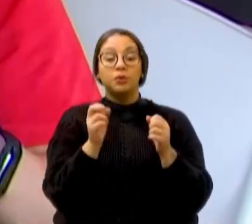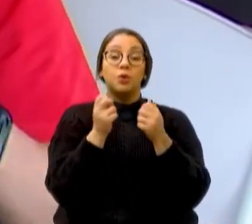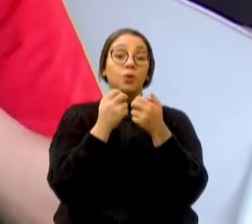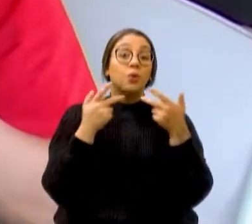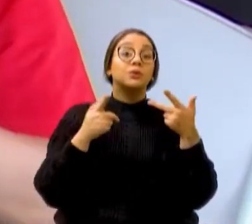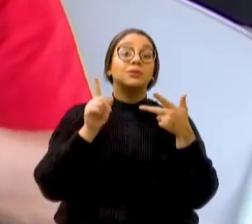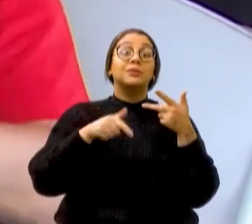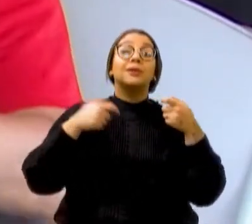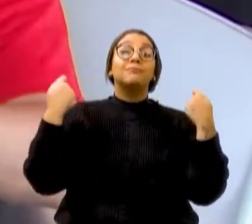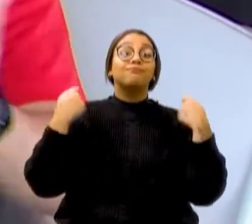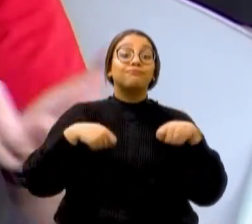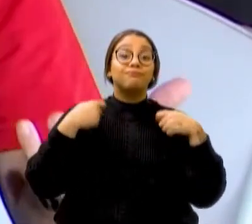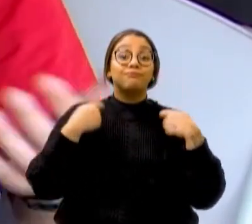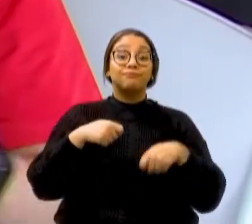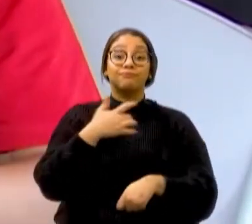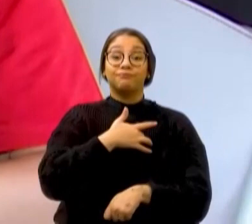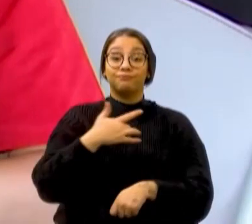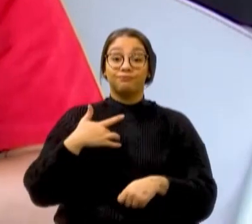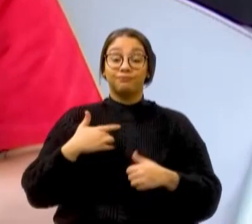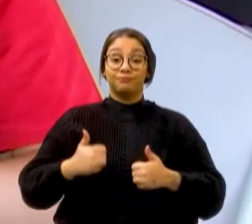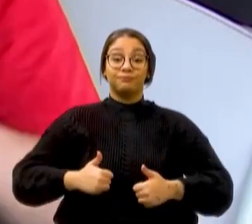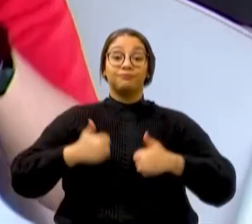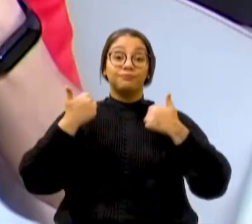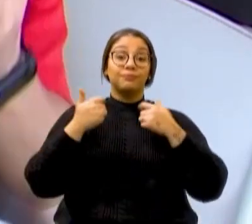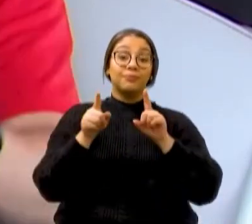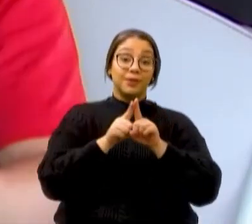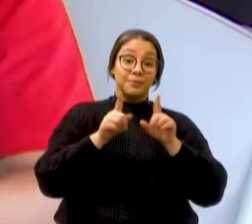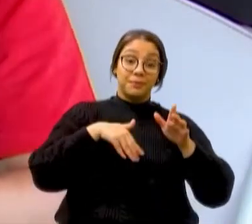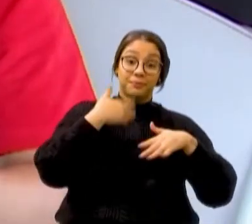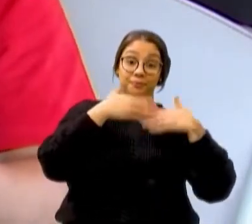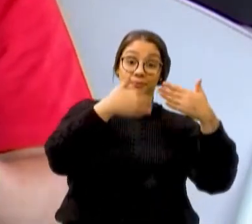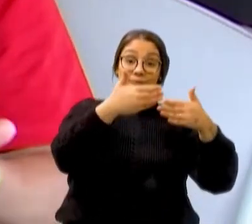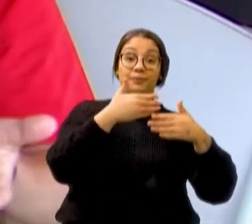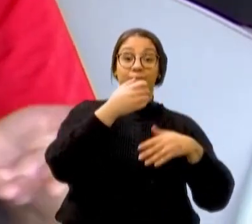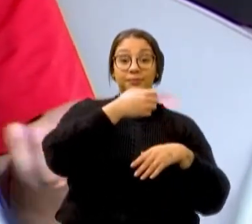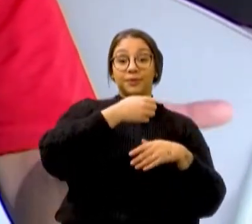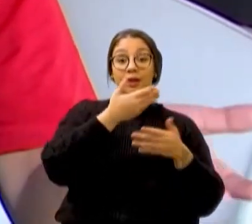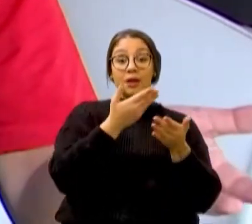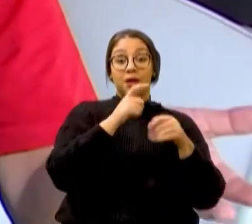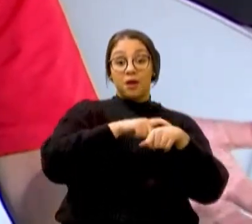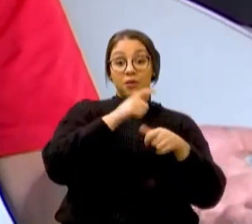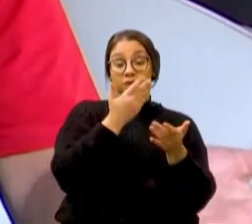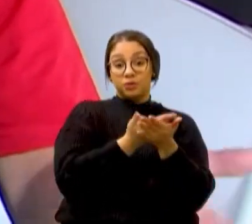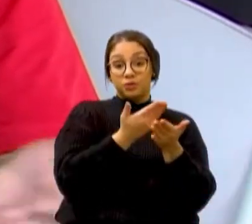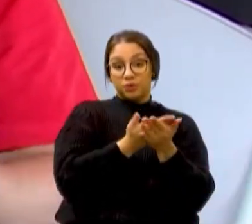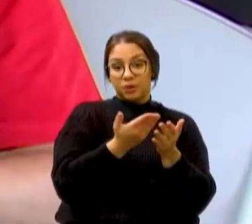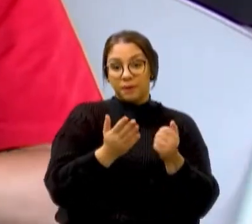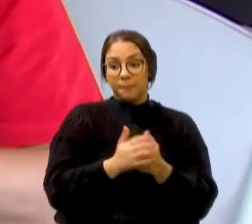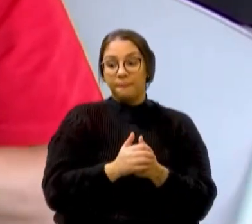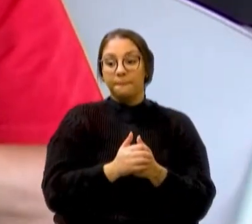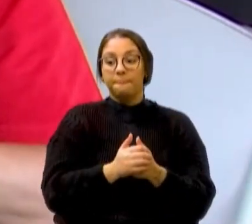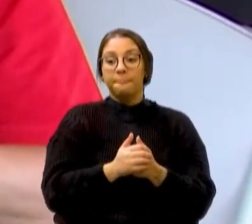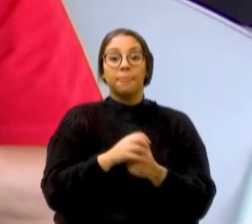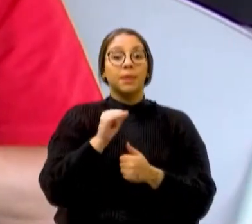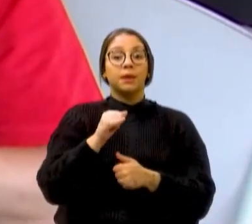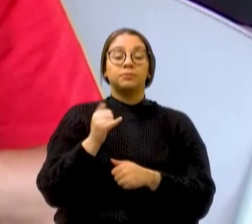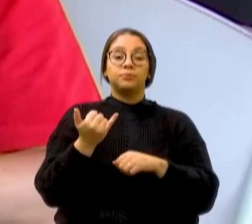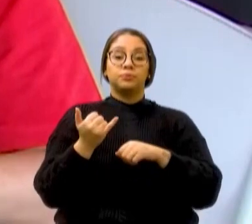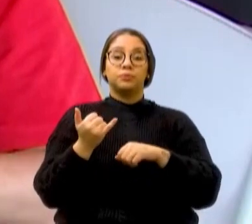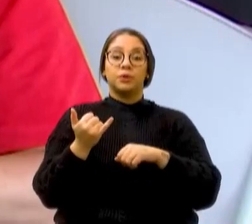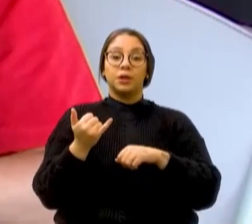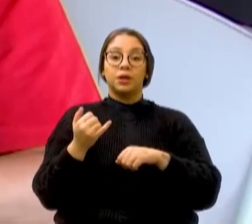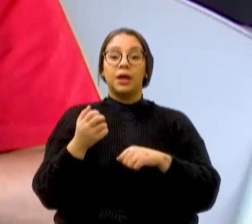alimentação adequada, coisas que são necessárias para manter a saúde acabam aumentando o rendimento no estudo também.